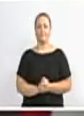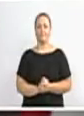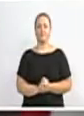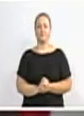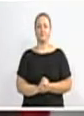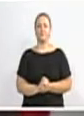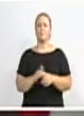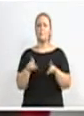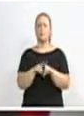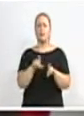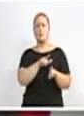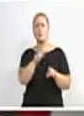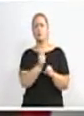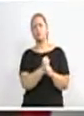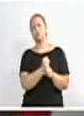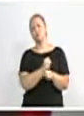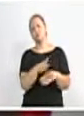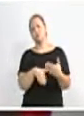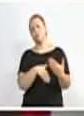Passaram-se os anos,